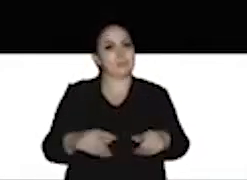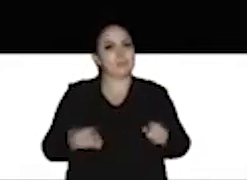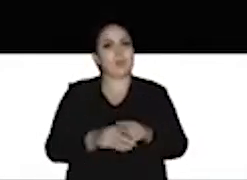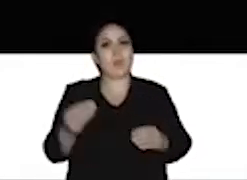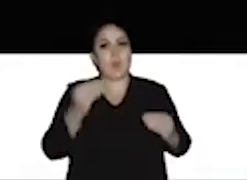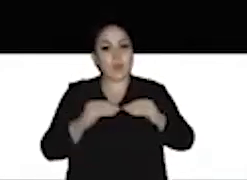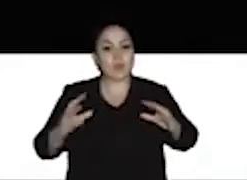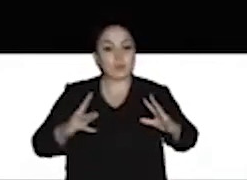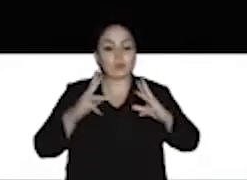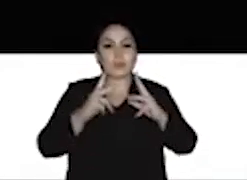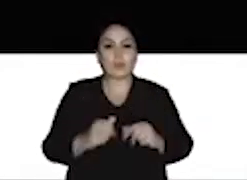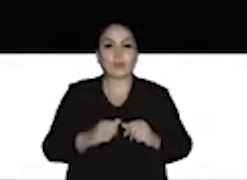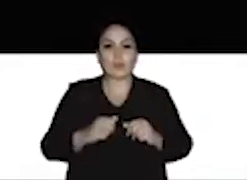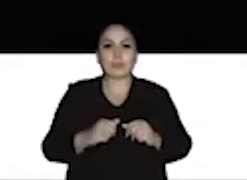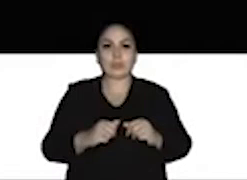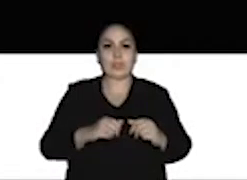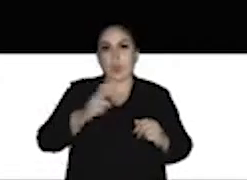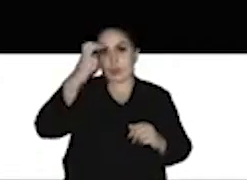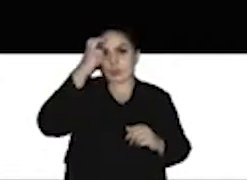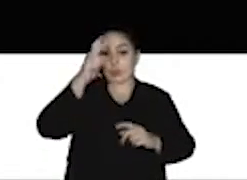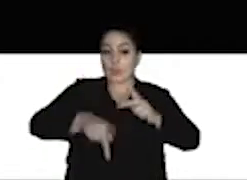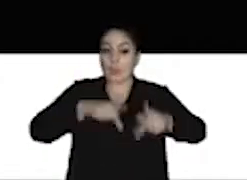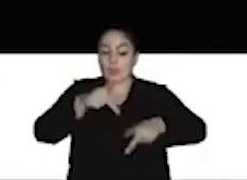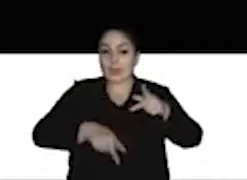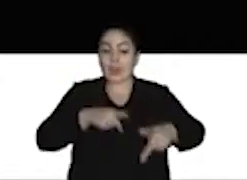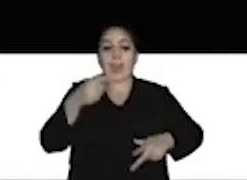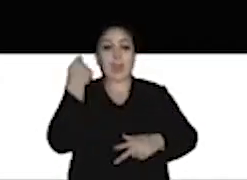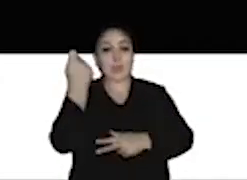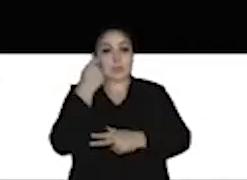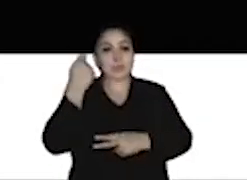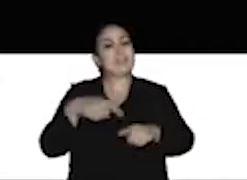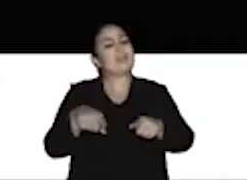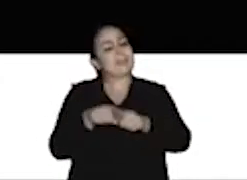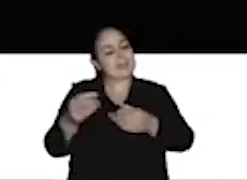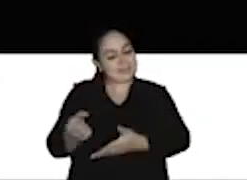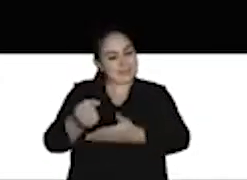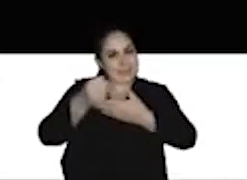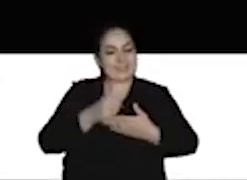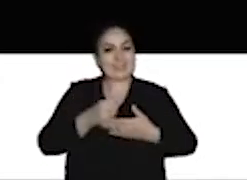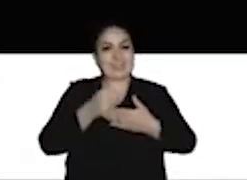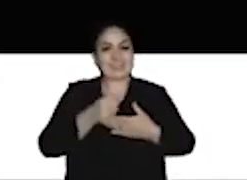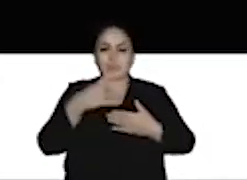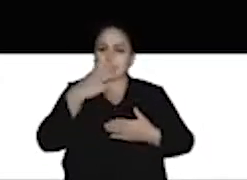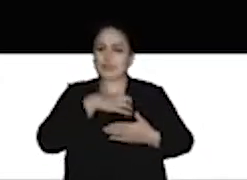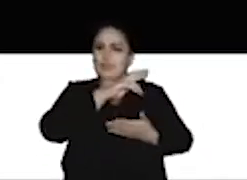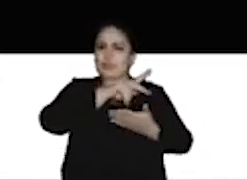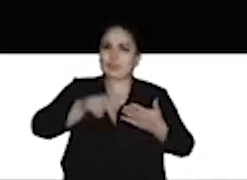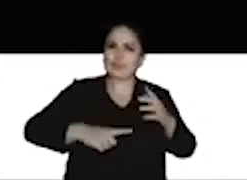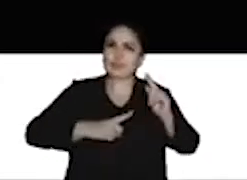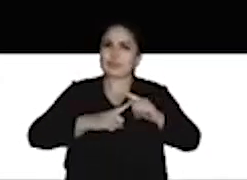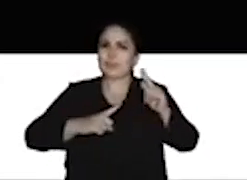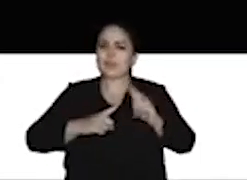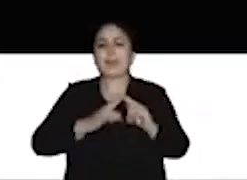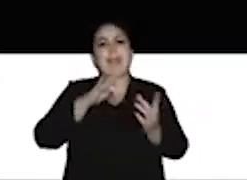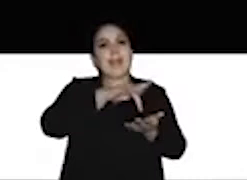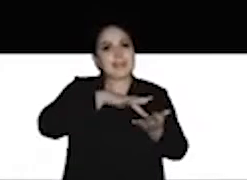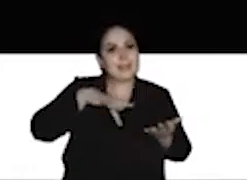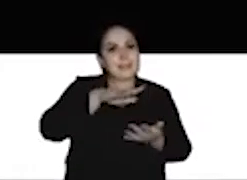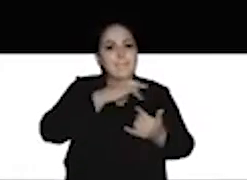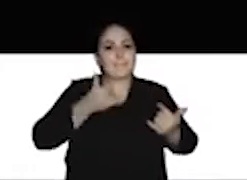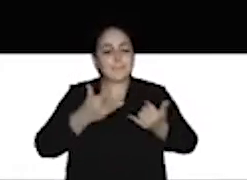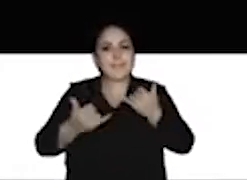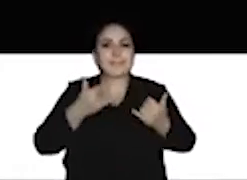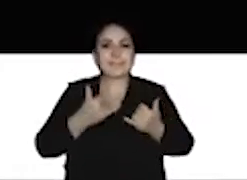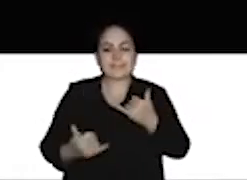seus personagens no universo da cultura popular gaúchesca, trazendo à cena diversos tipos e situações